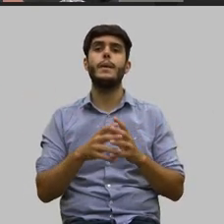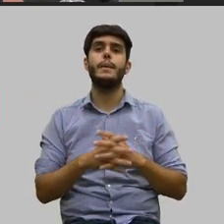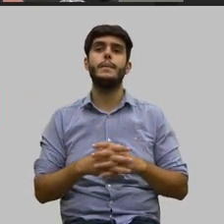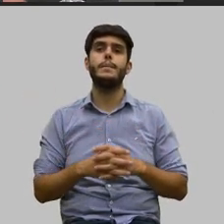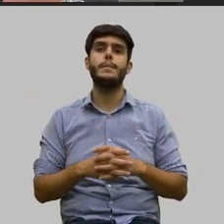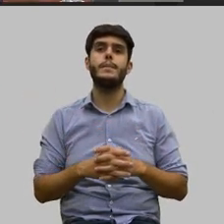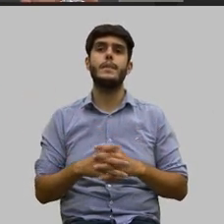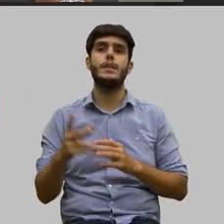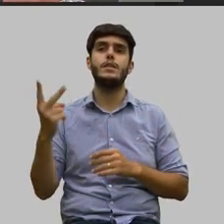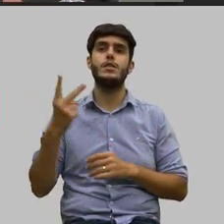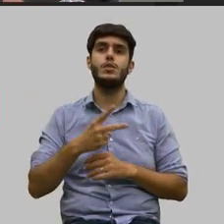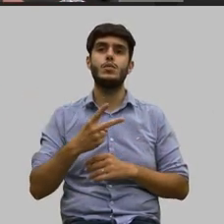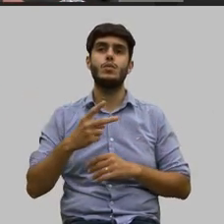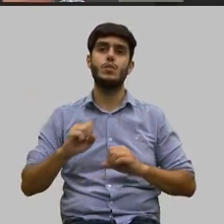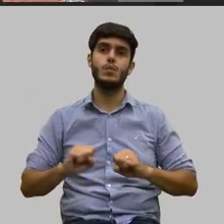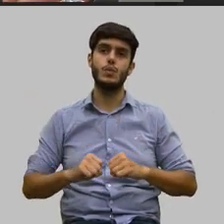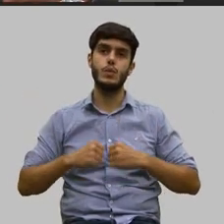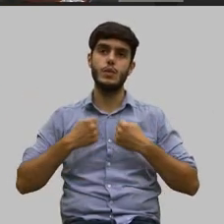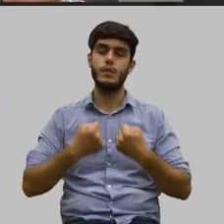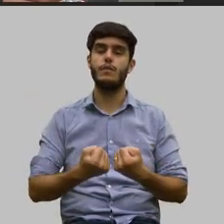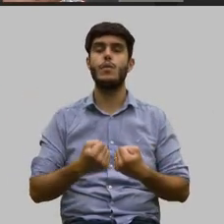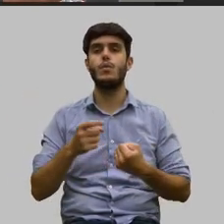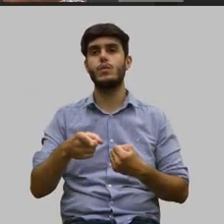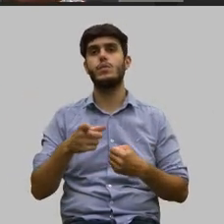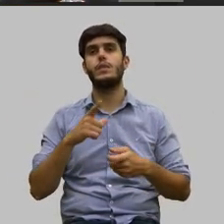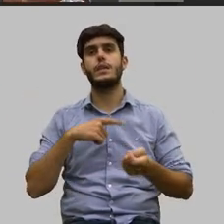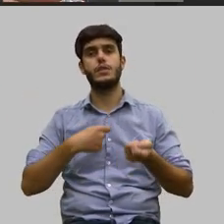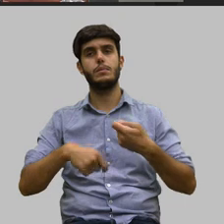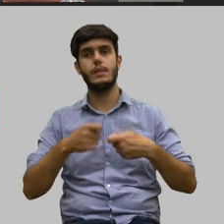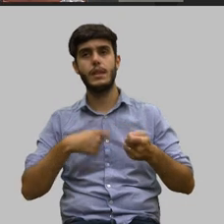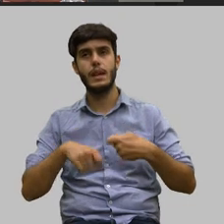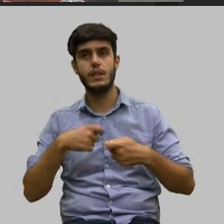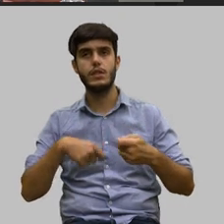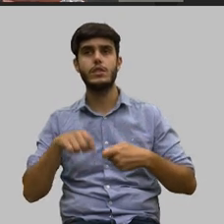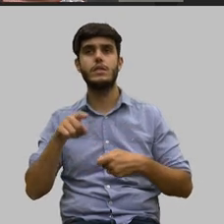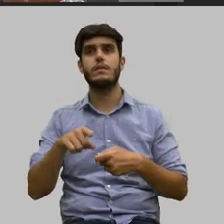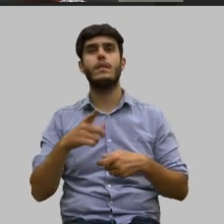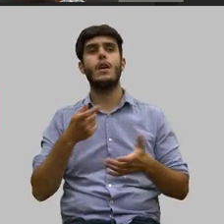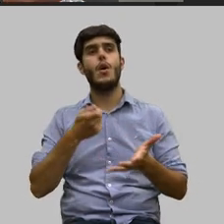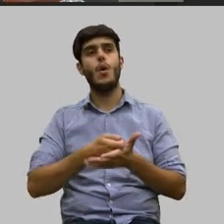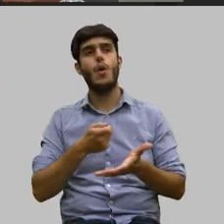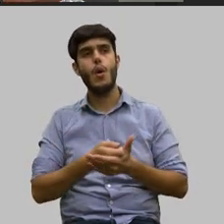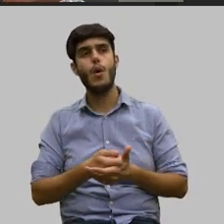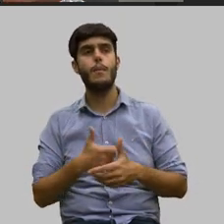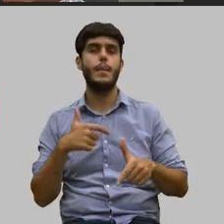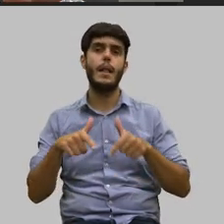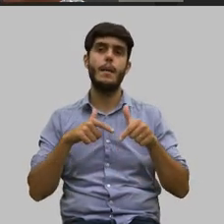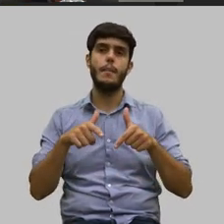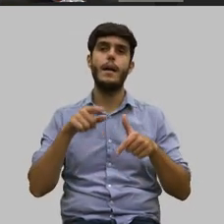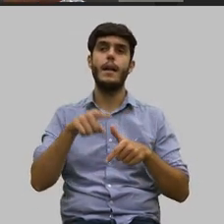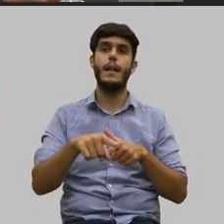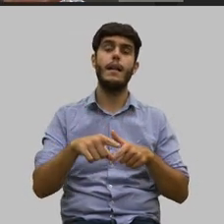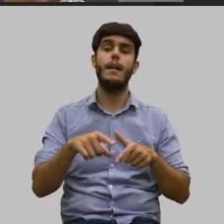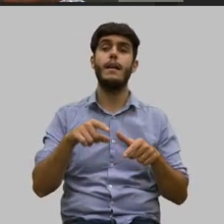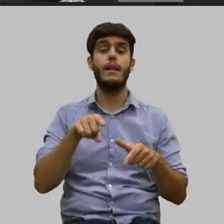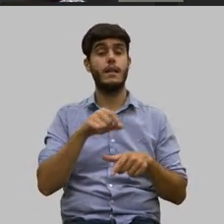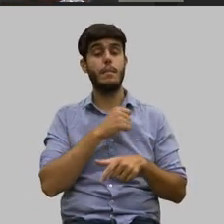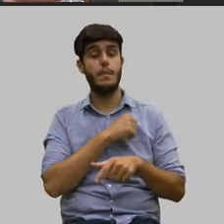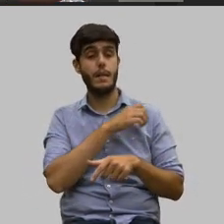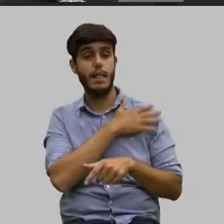atividade administrativa das unidades muit das vezes eles cobrem um serviço operacional para que esses militares